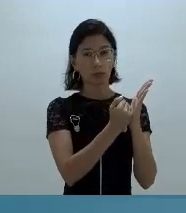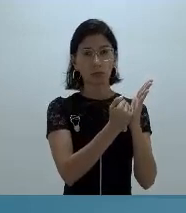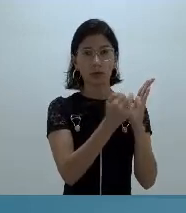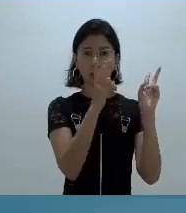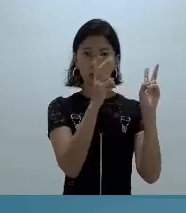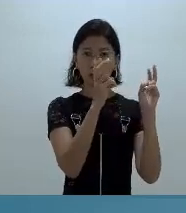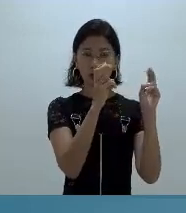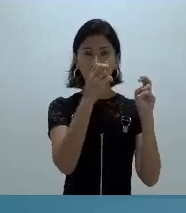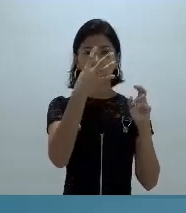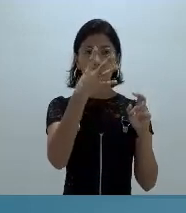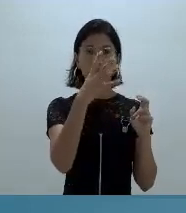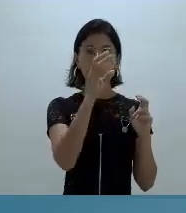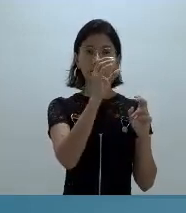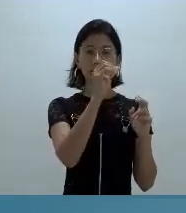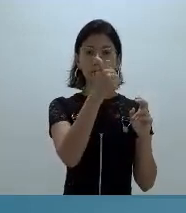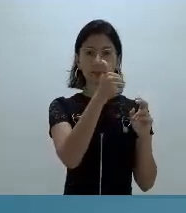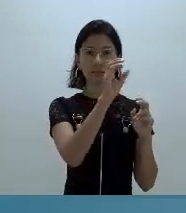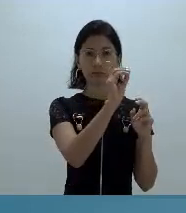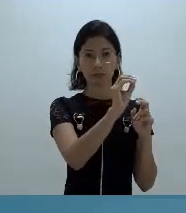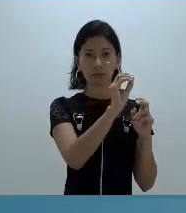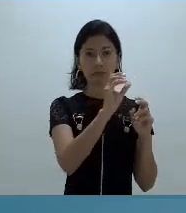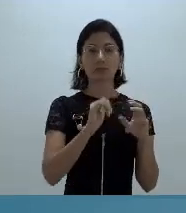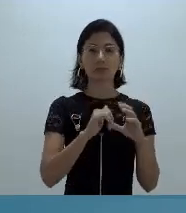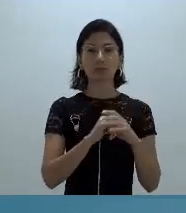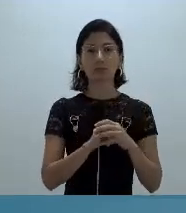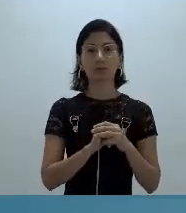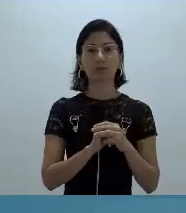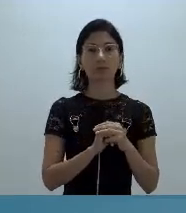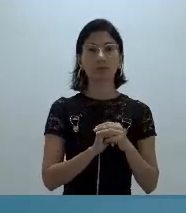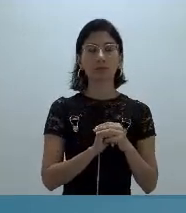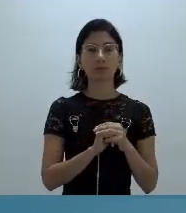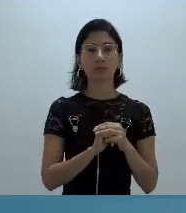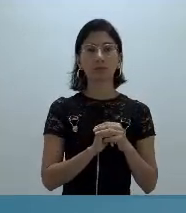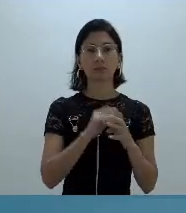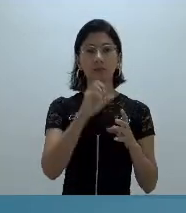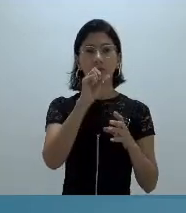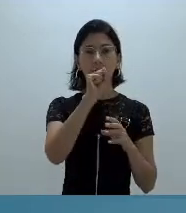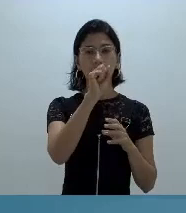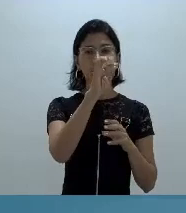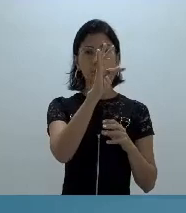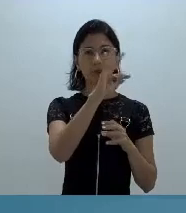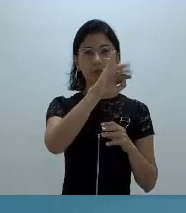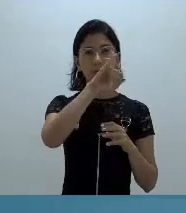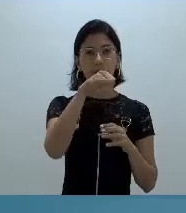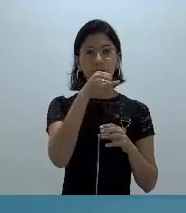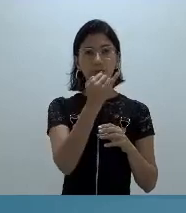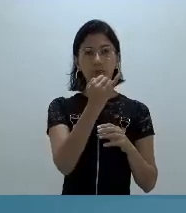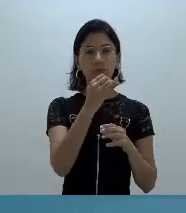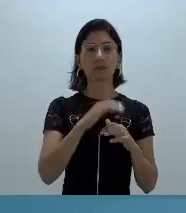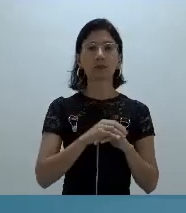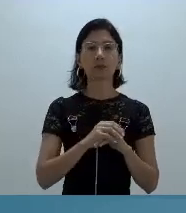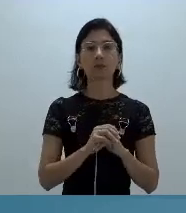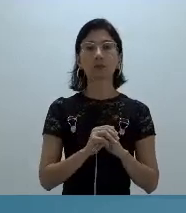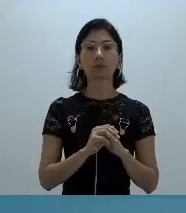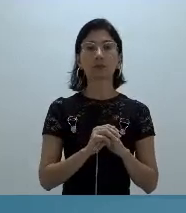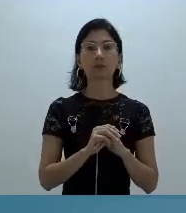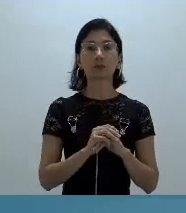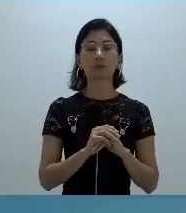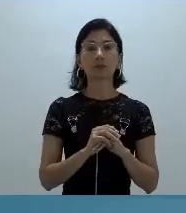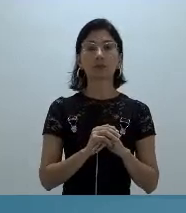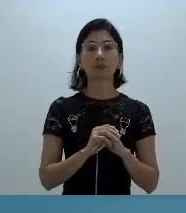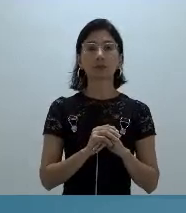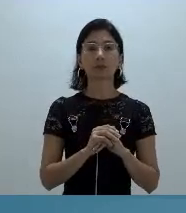que à época foi consubstanciado no voto utilizado pelo ministro Luiz Felipe